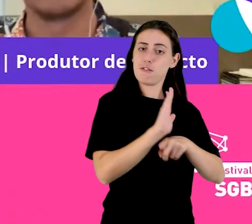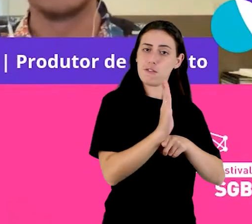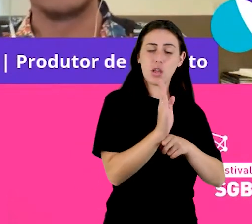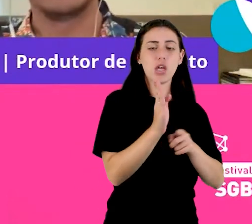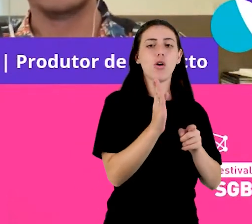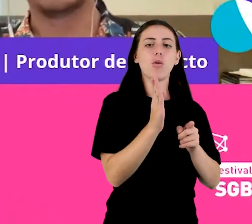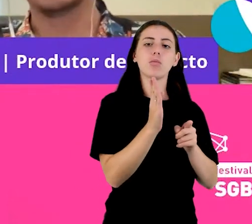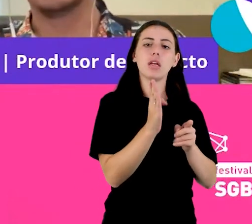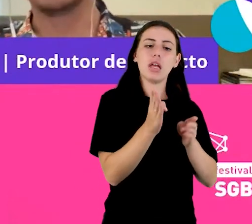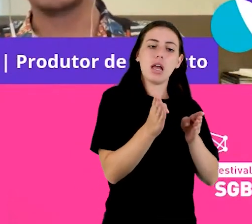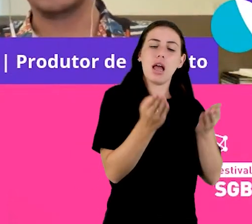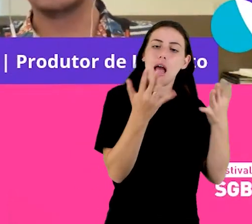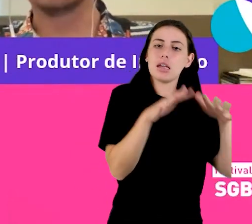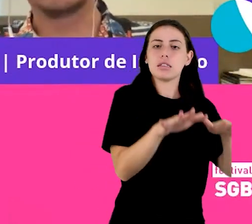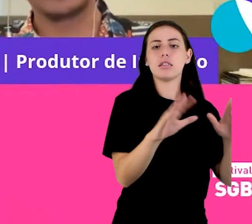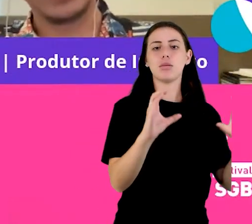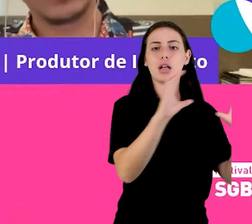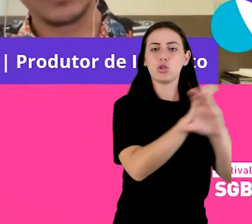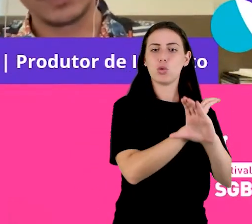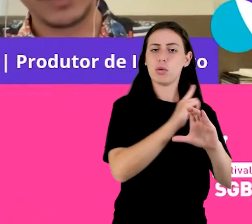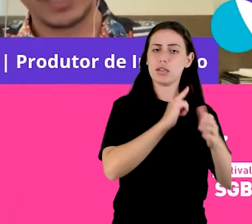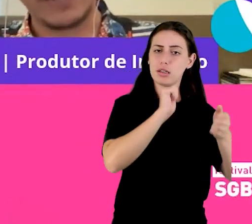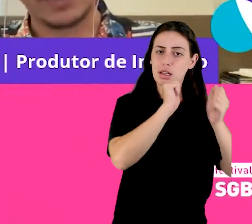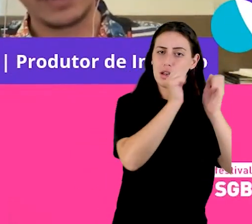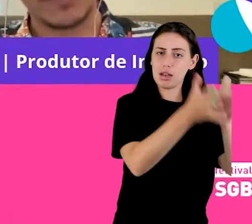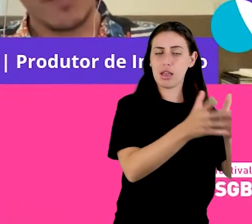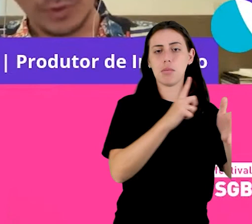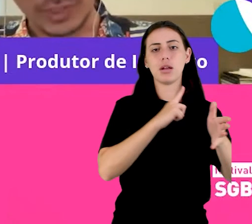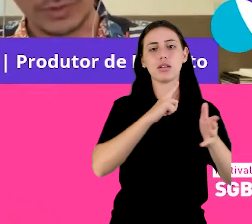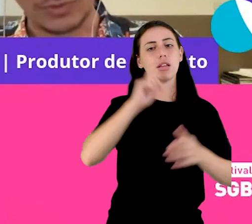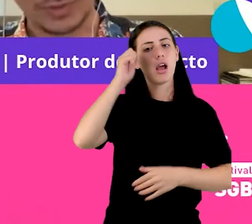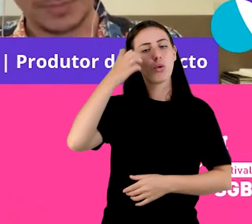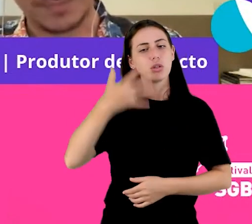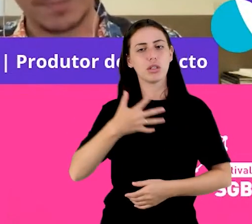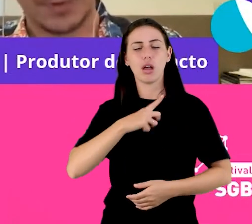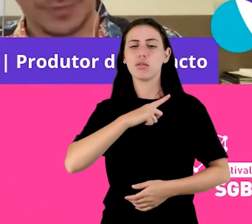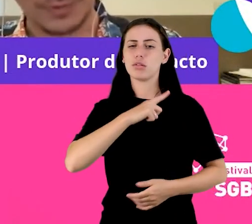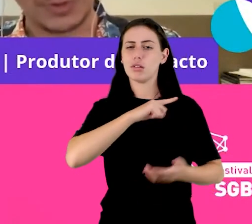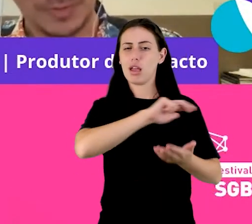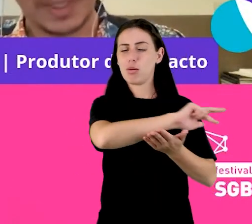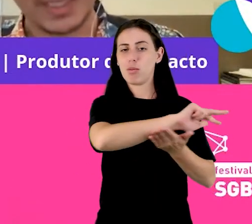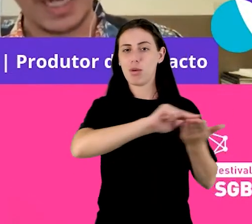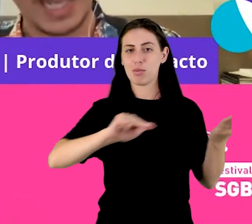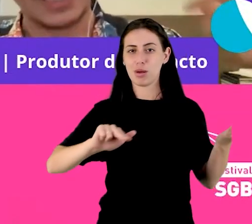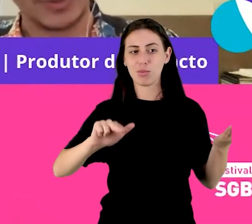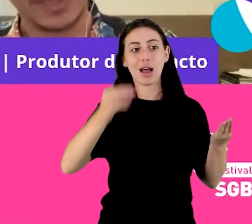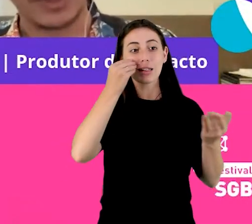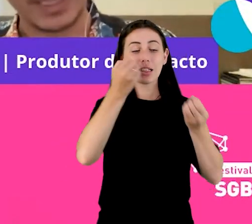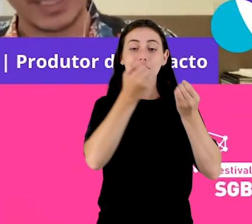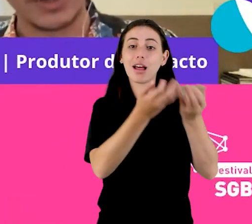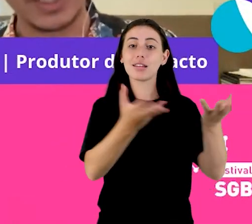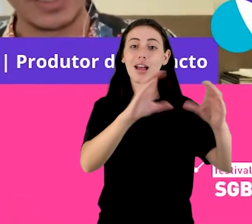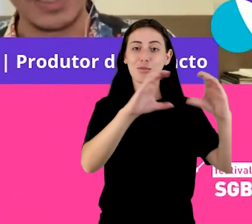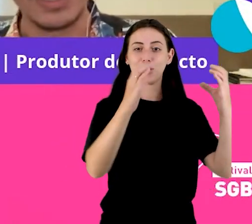também, intérprete de Libras, e aí fazendo o Chá com a Trava, que são muitos assuntos profundos sobre transgeneridade, sobre